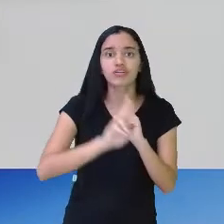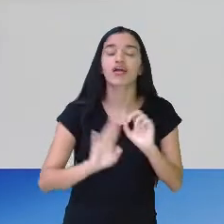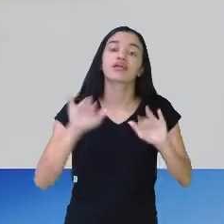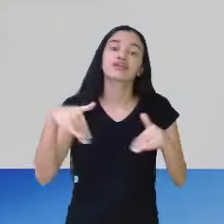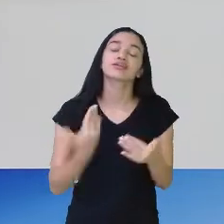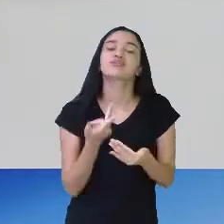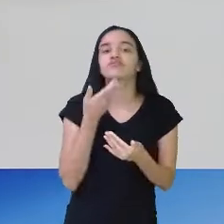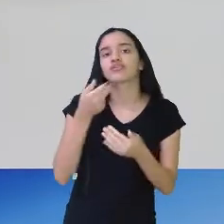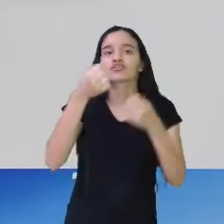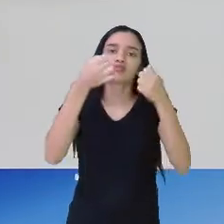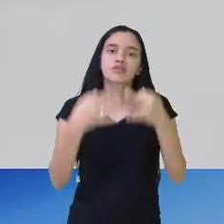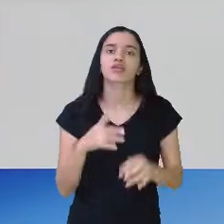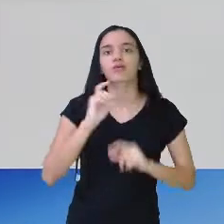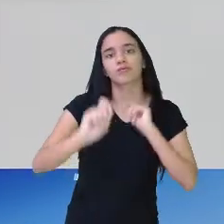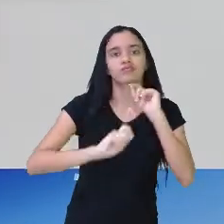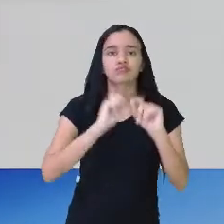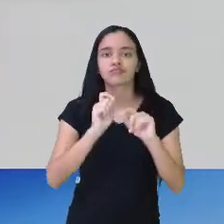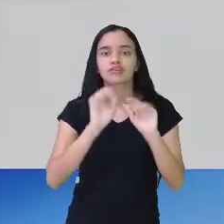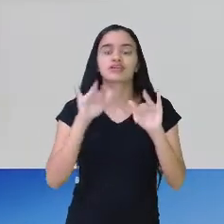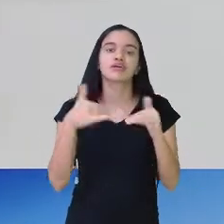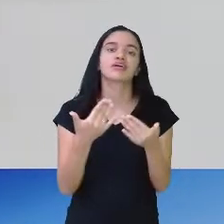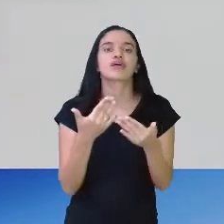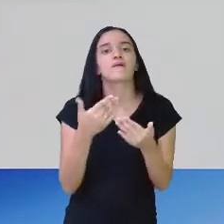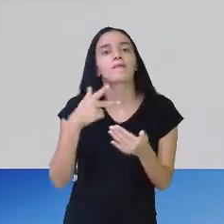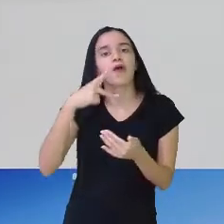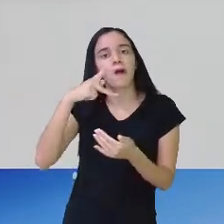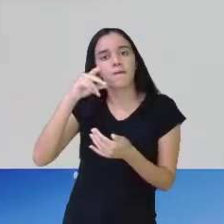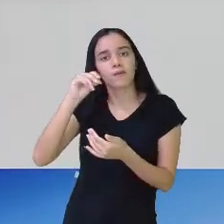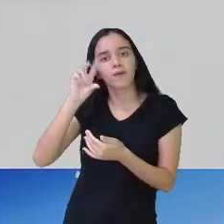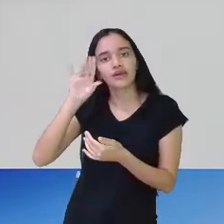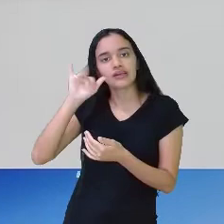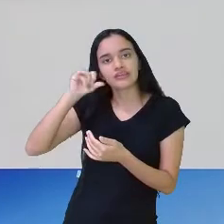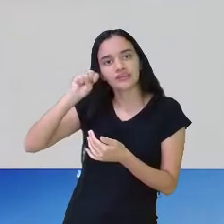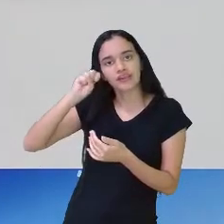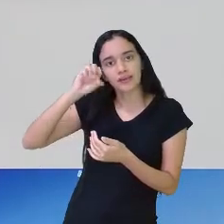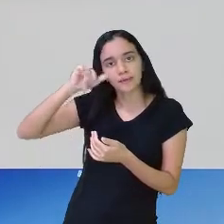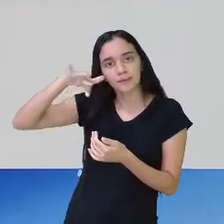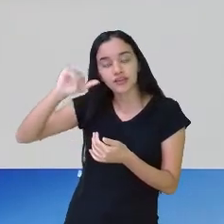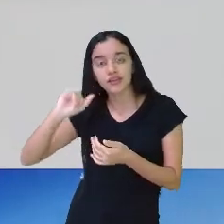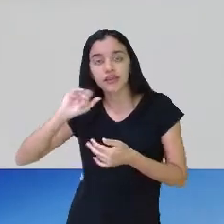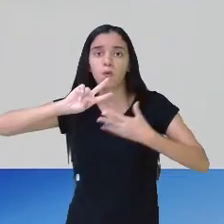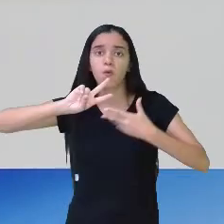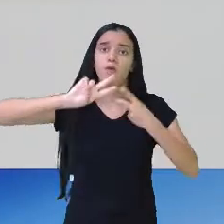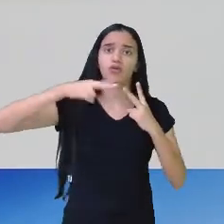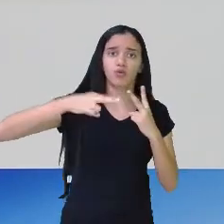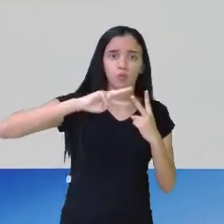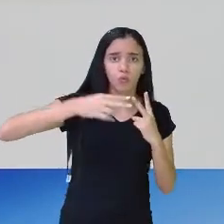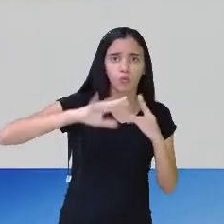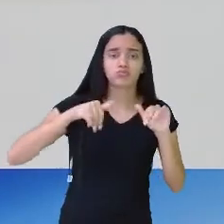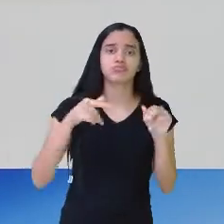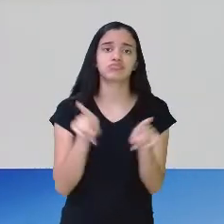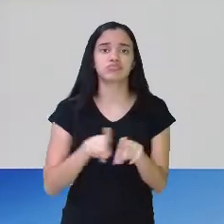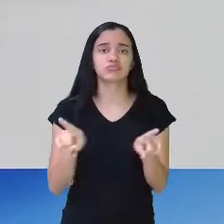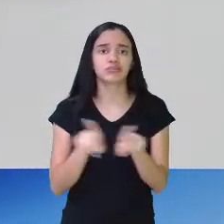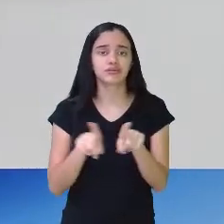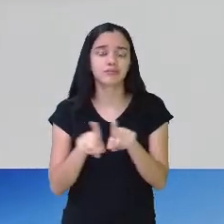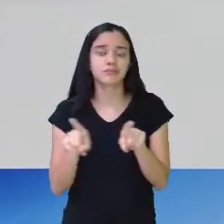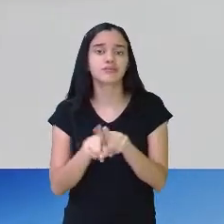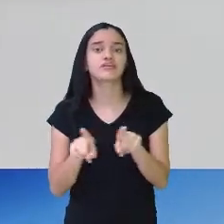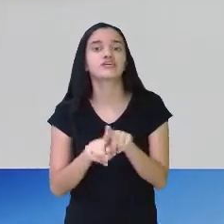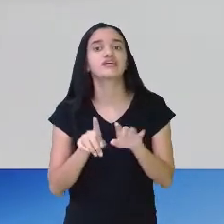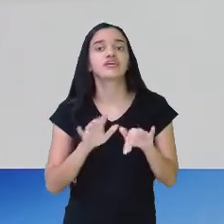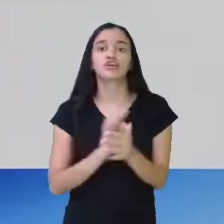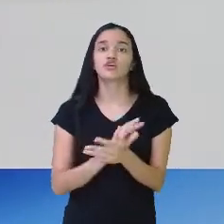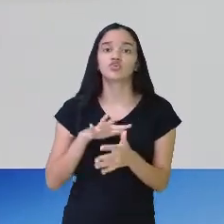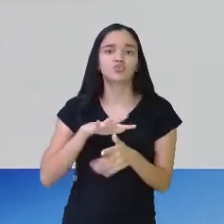gente vai falar muito sobre a polissemia da linguagem, o recurso da ambiguidade, figuras de linguagem,